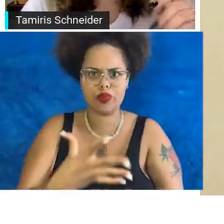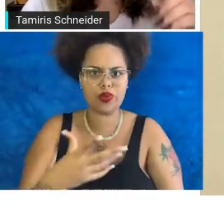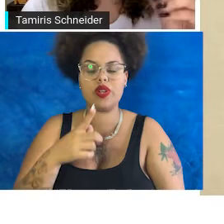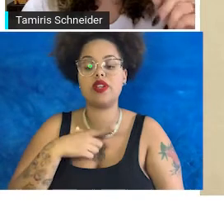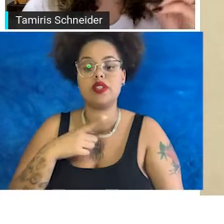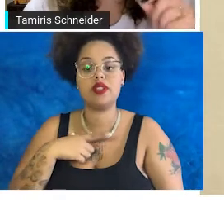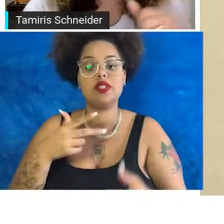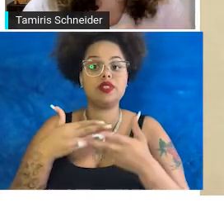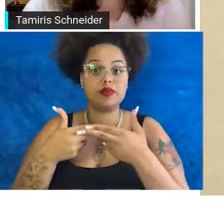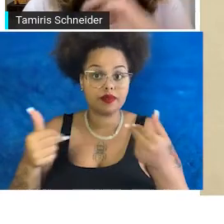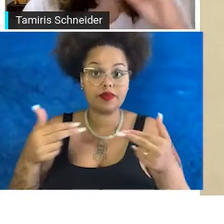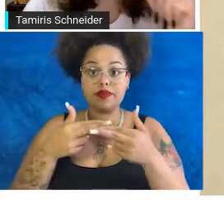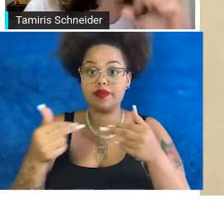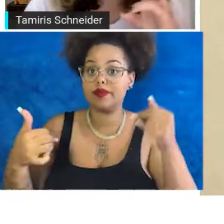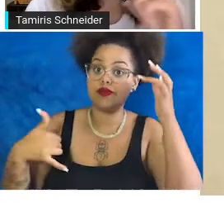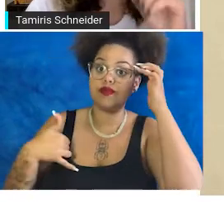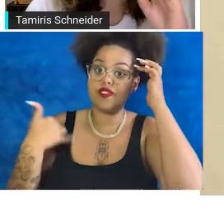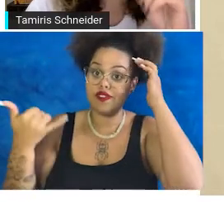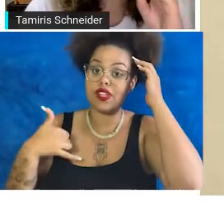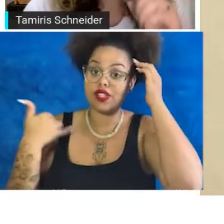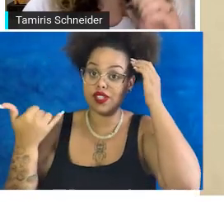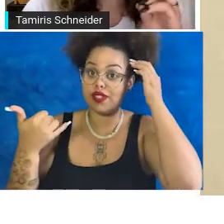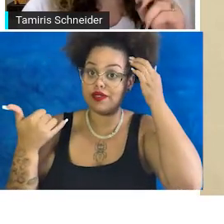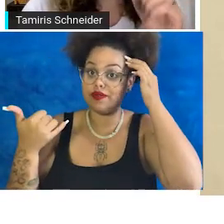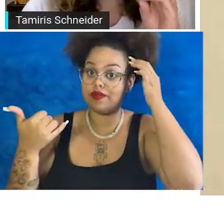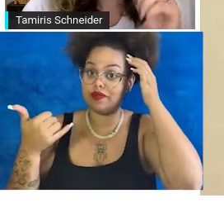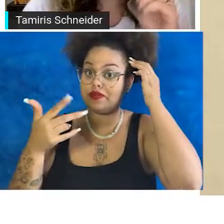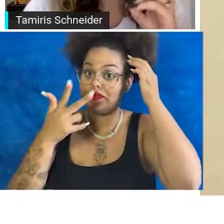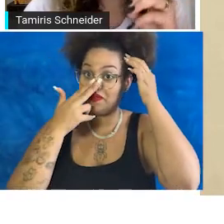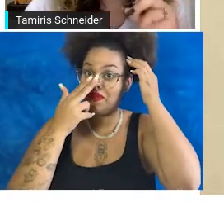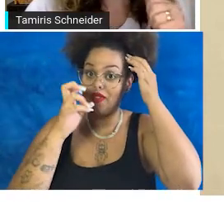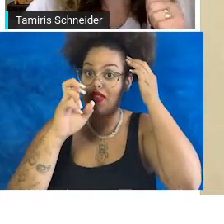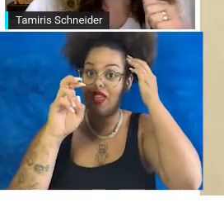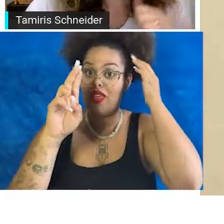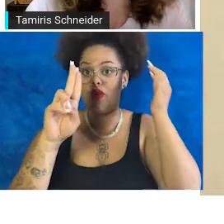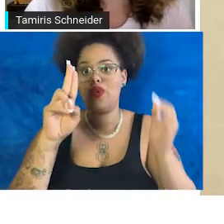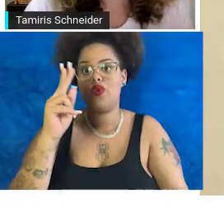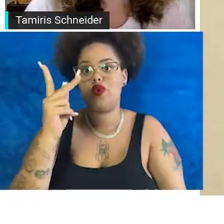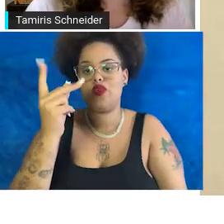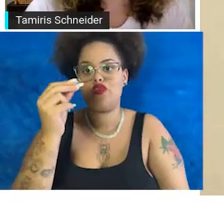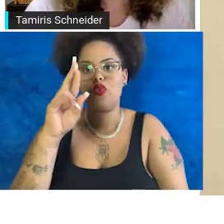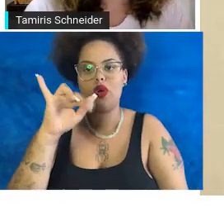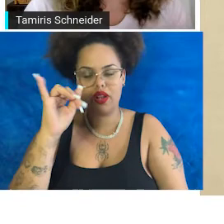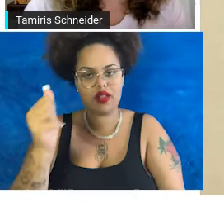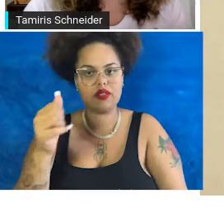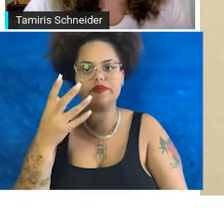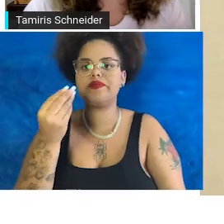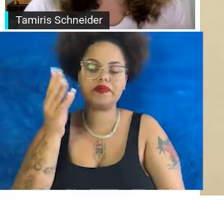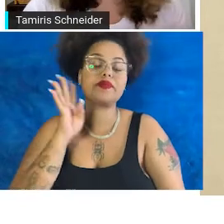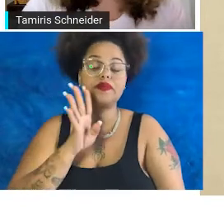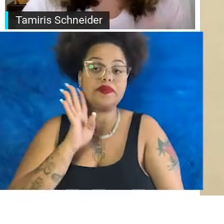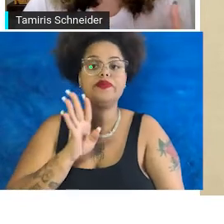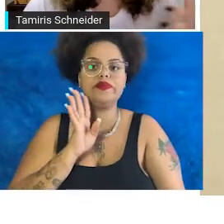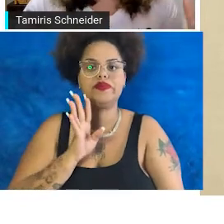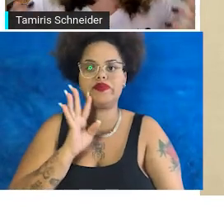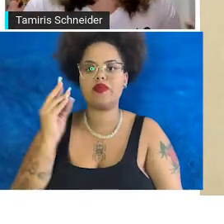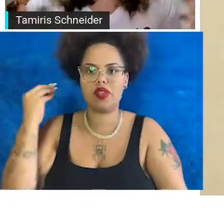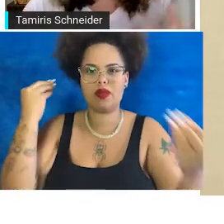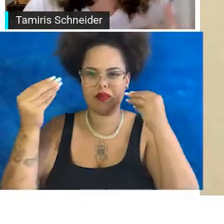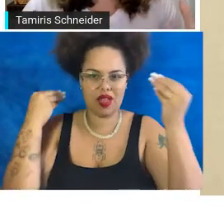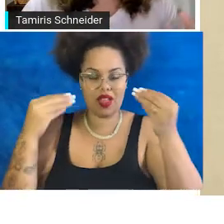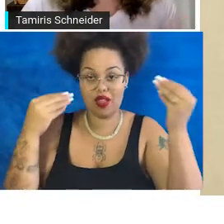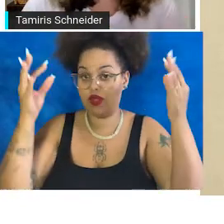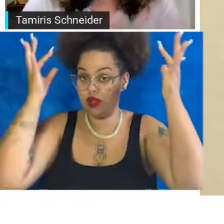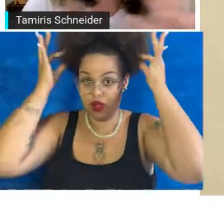coisinhas ali de festa e tudo mais que beira euforia, assim, esteticamente, então é muito legal. Maquiador